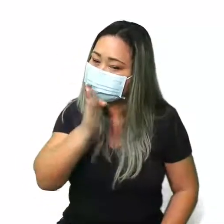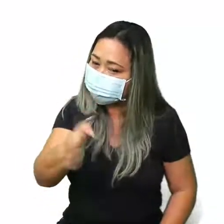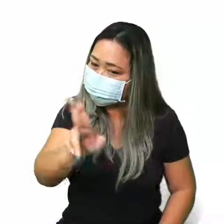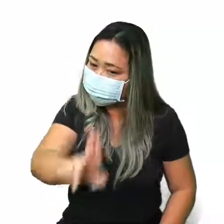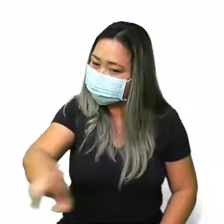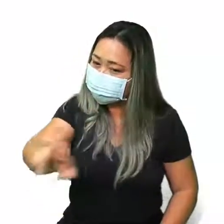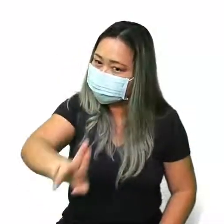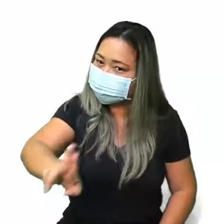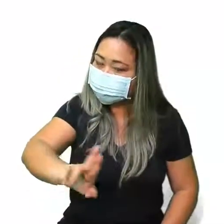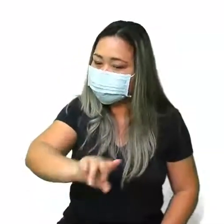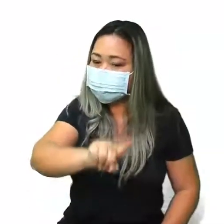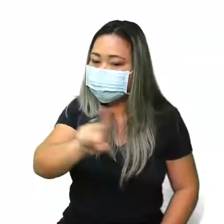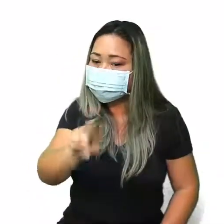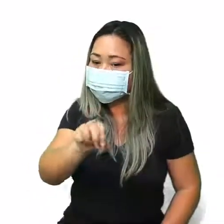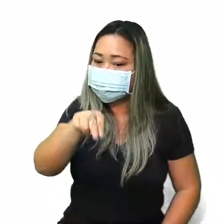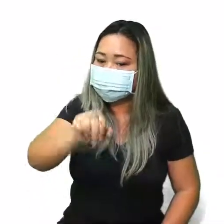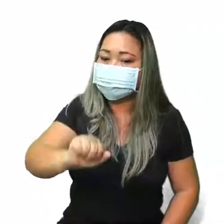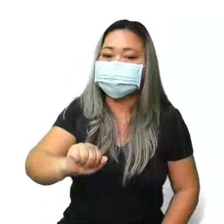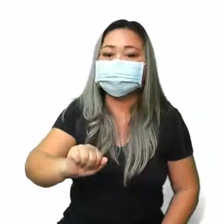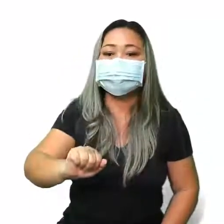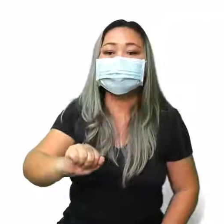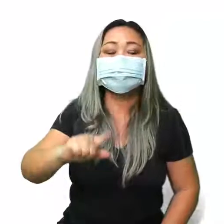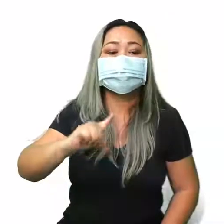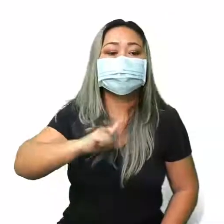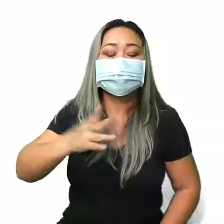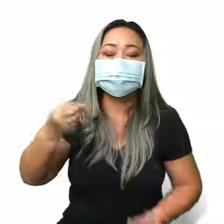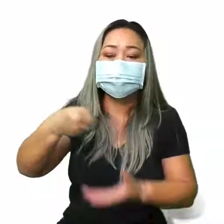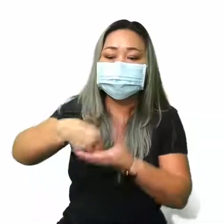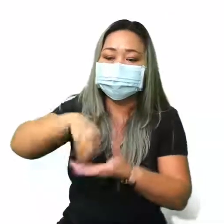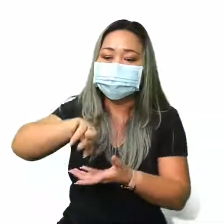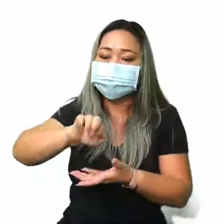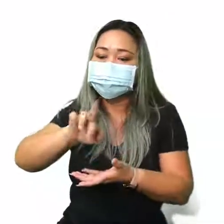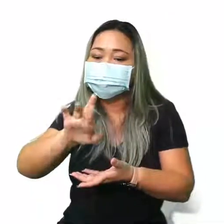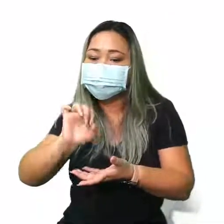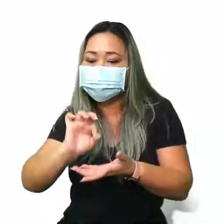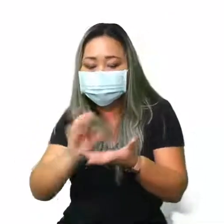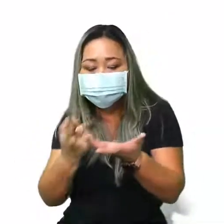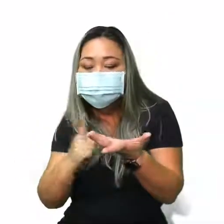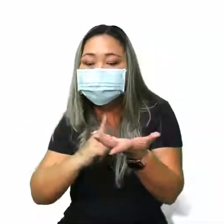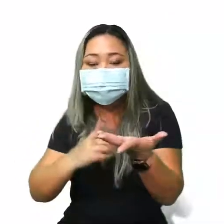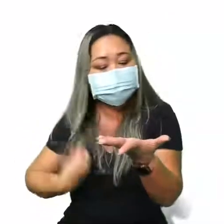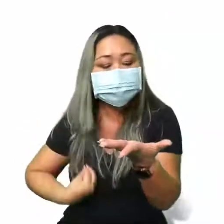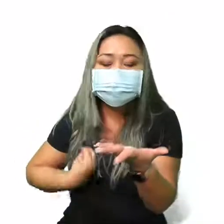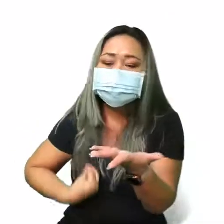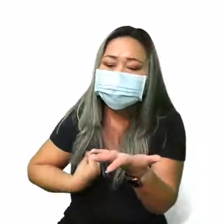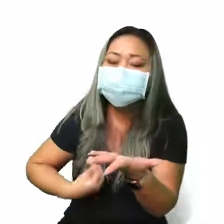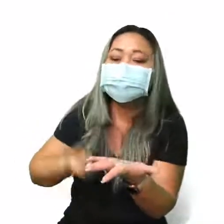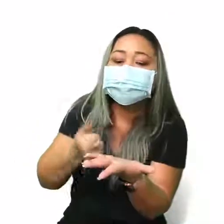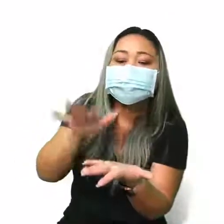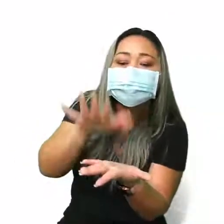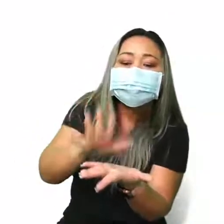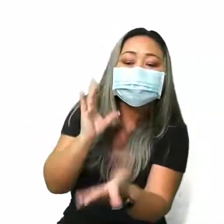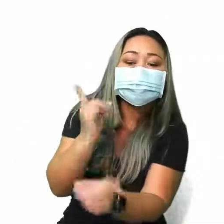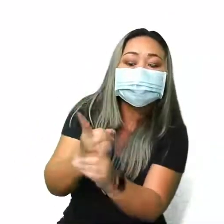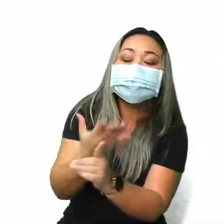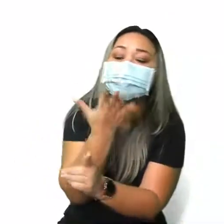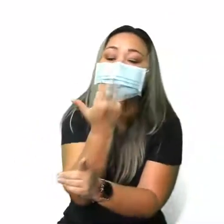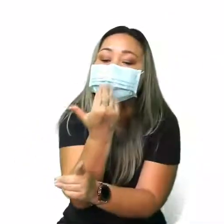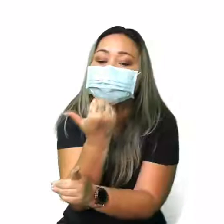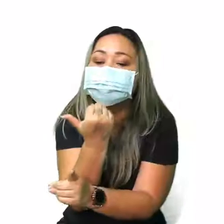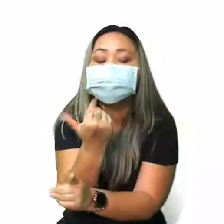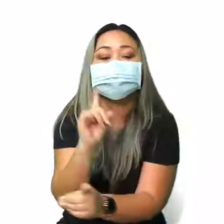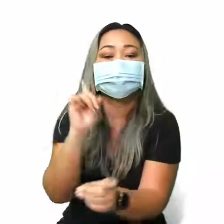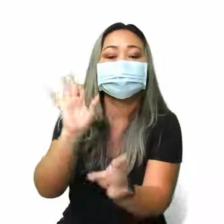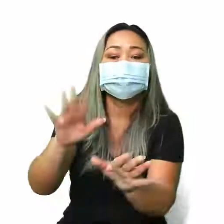tipicamente aplicado à zona onde está inserido o organismo, né? Onde esse organismo vive e onde pode encontrar